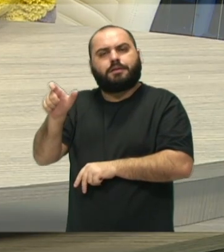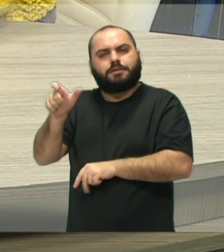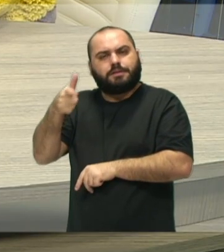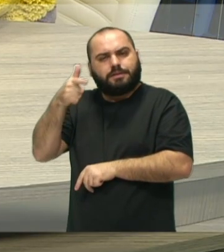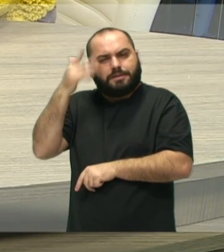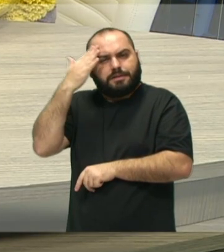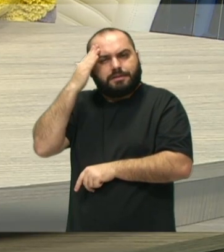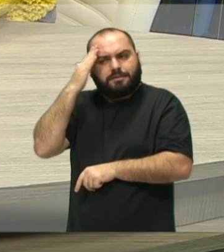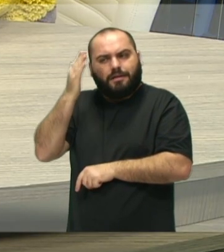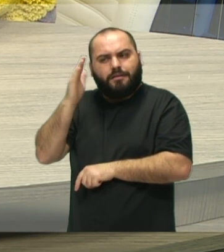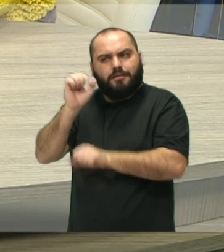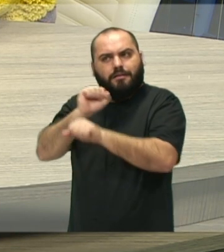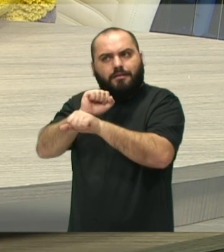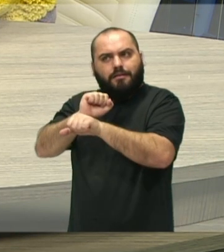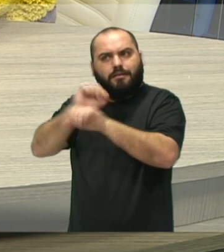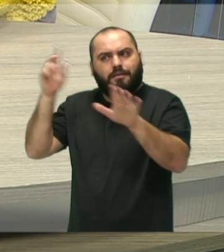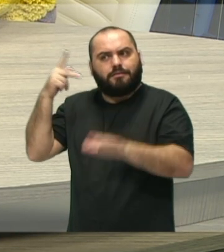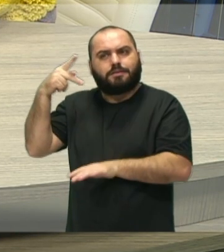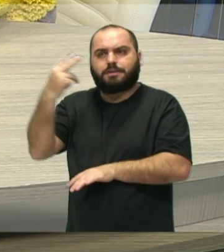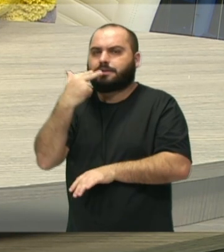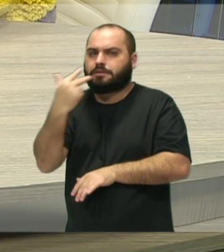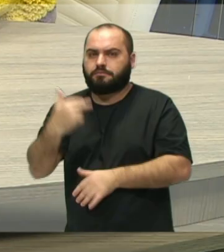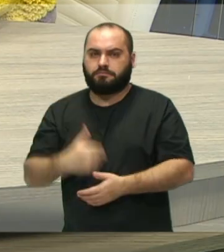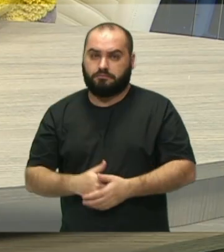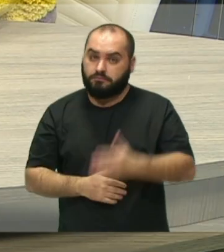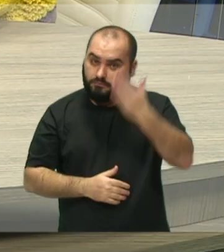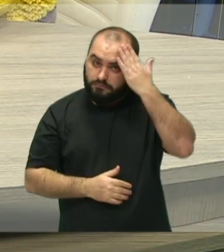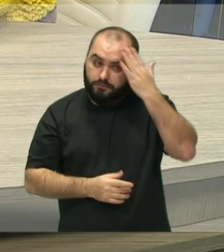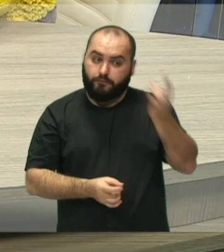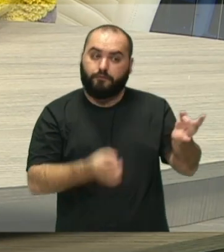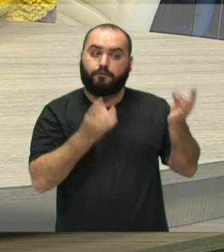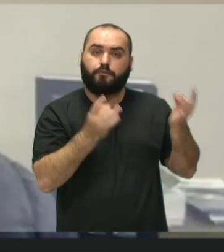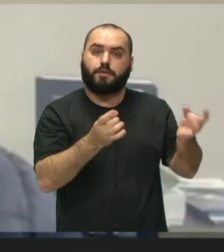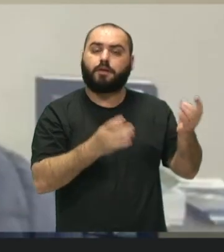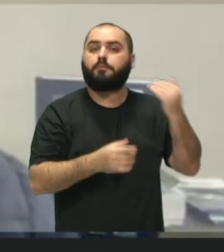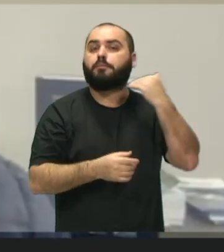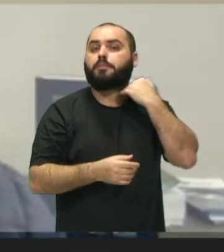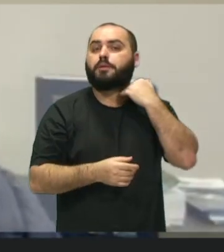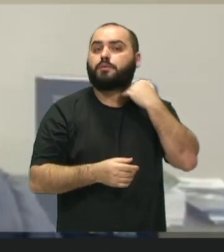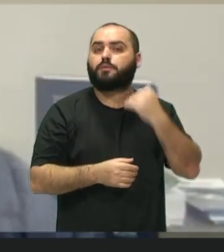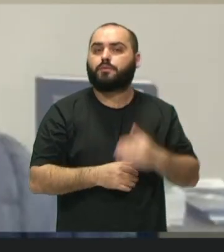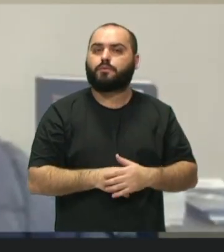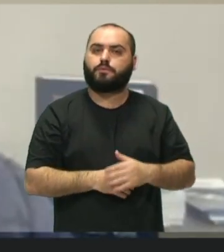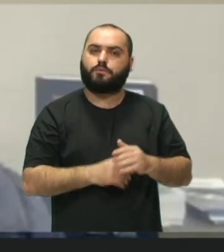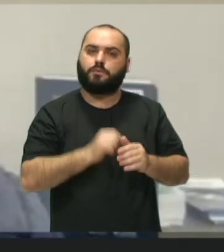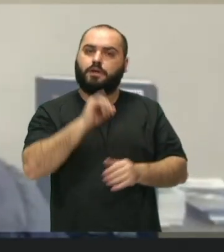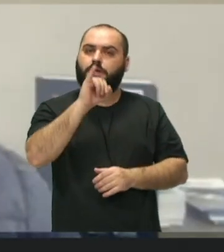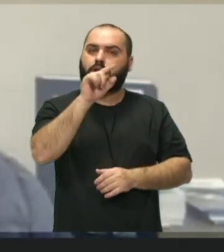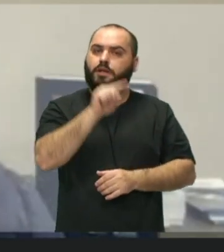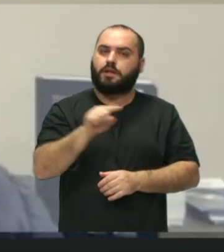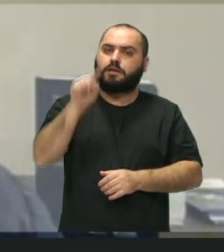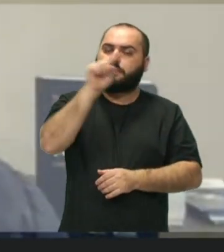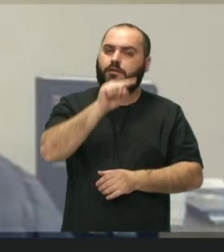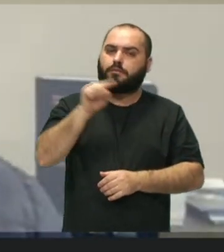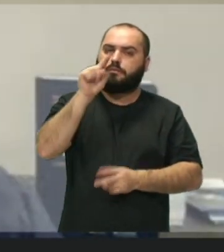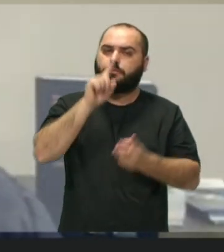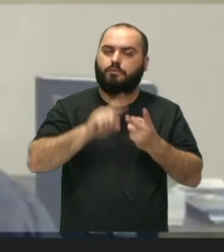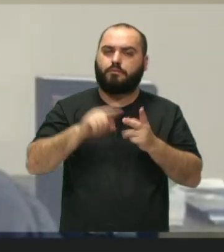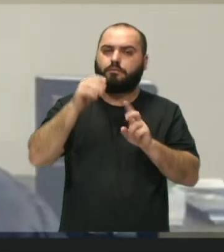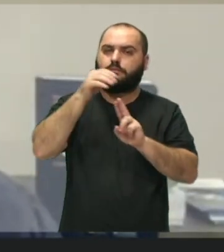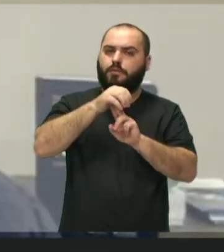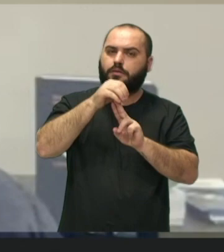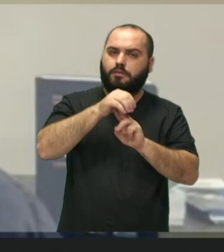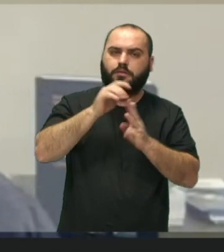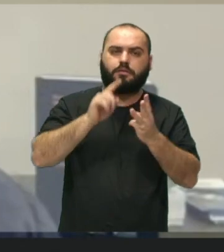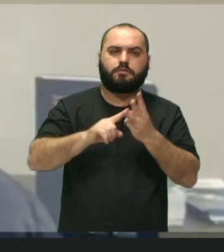possibilidades, né? Quem aqui não gostaria de vender para um banco? Banco Itaú, Banco Bradesco, Banco do Brasil, Caixa Econômica, todos